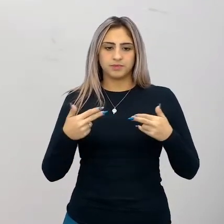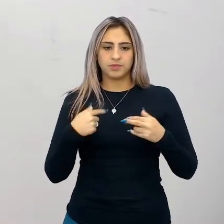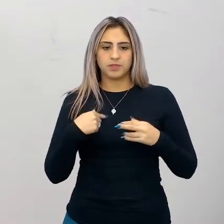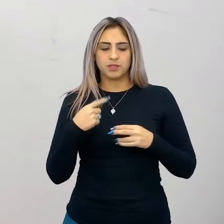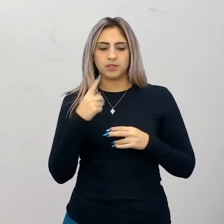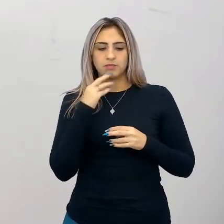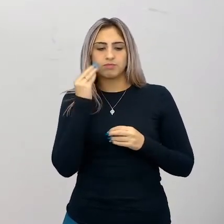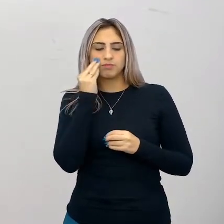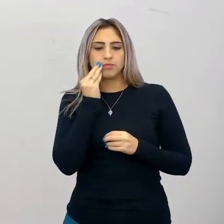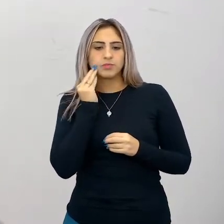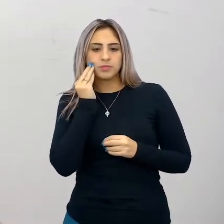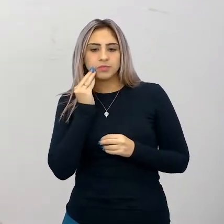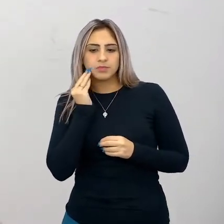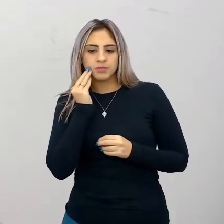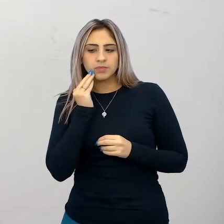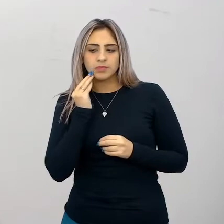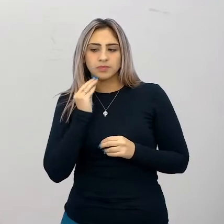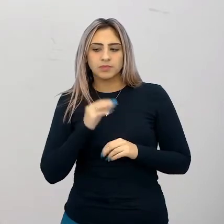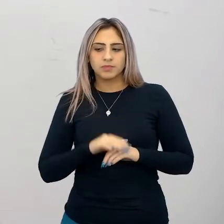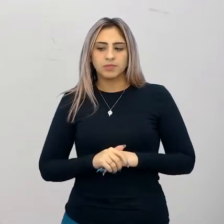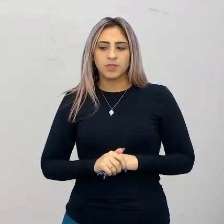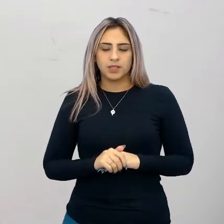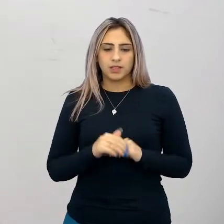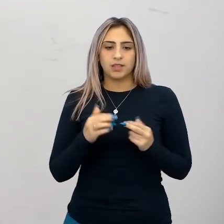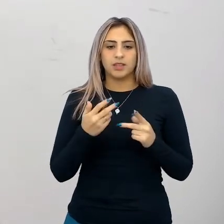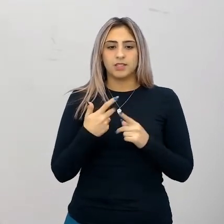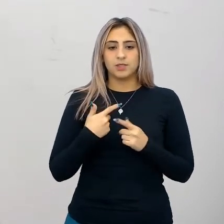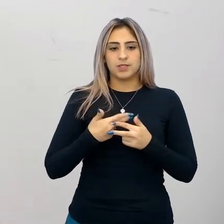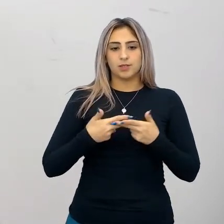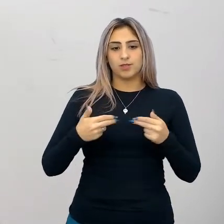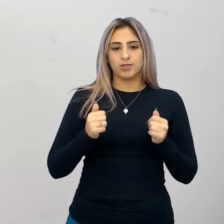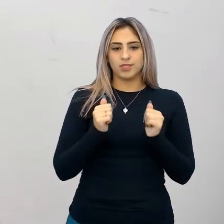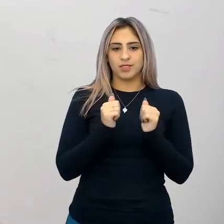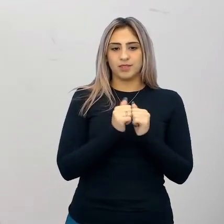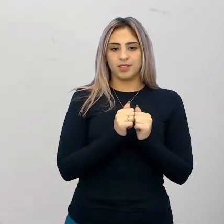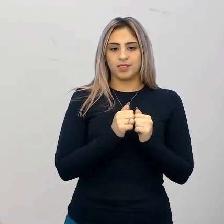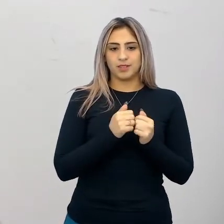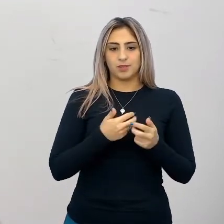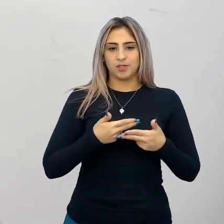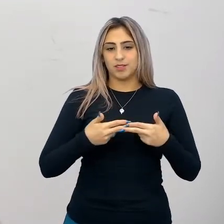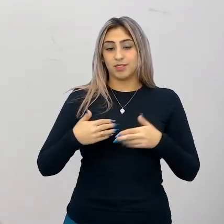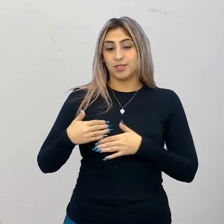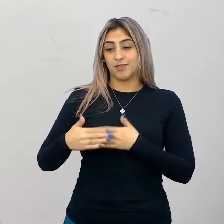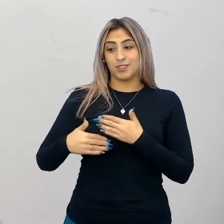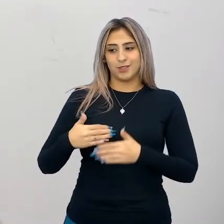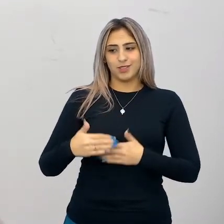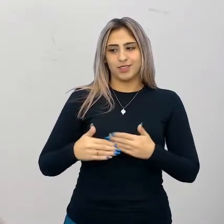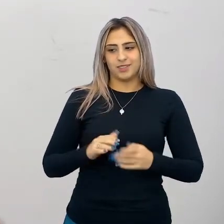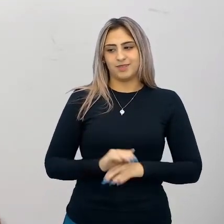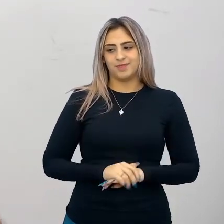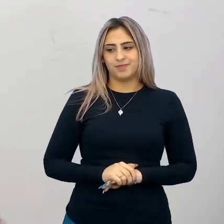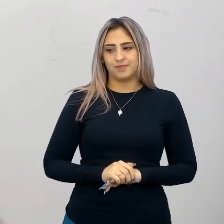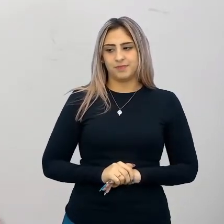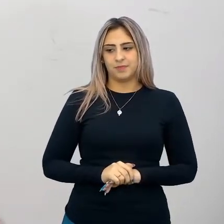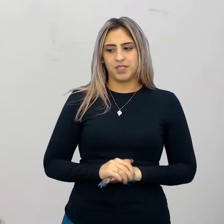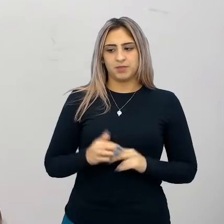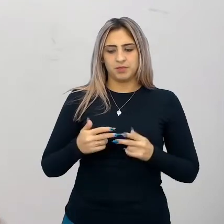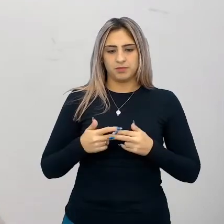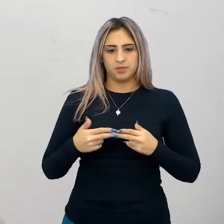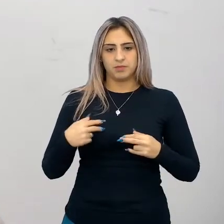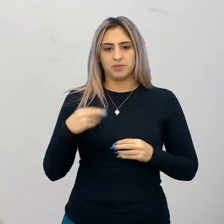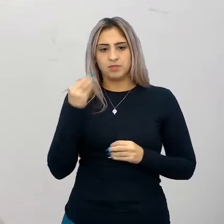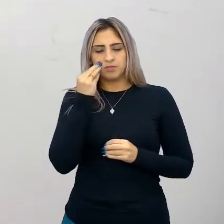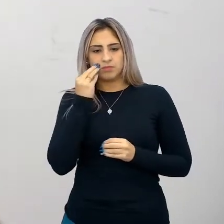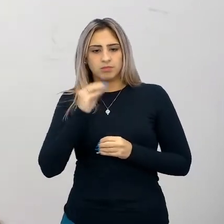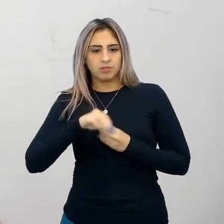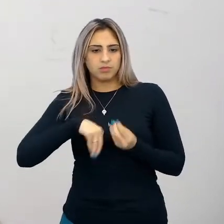a experimentar coisas que geralmente não experimentam. Porque se eu como todo dia a mesma comida, eu vou colocar